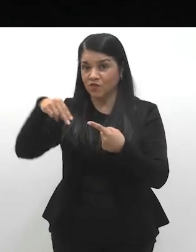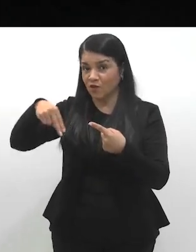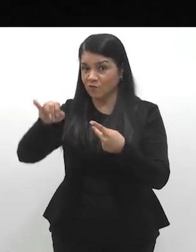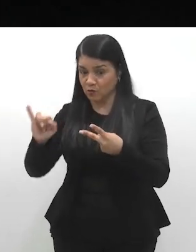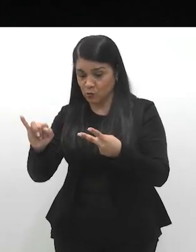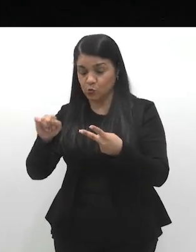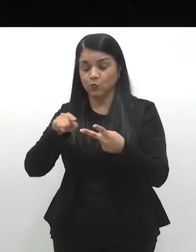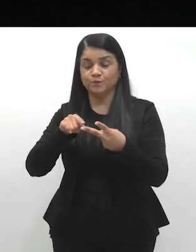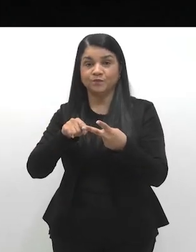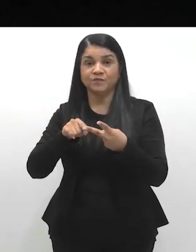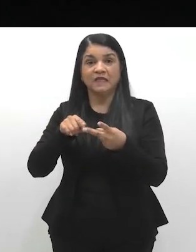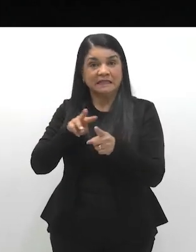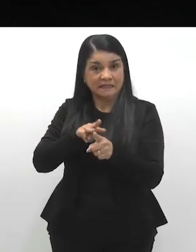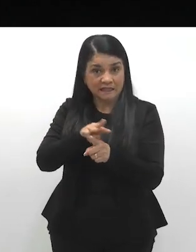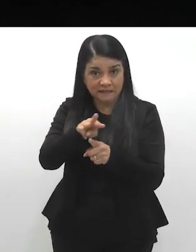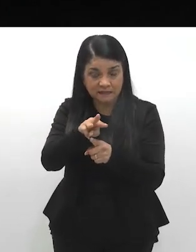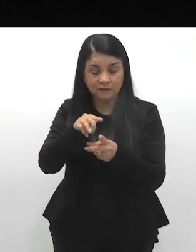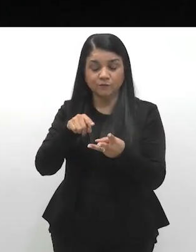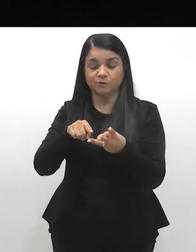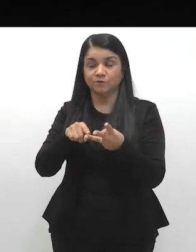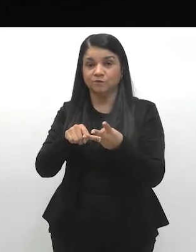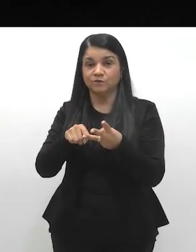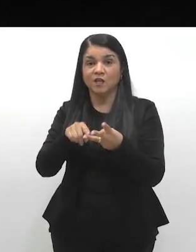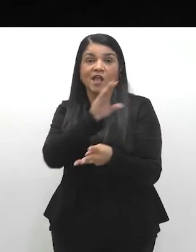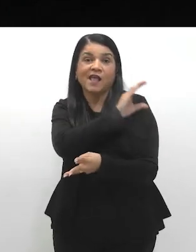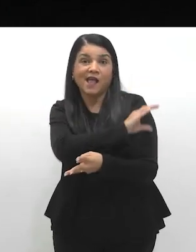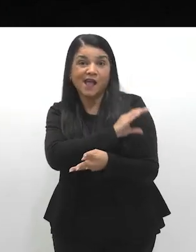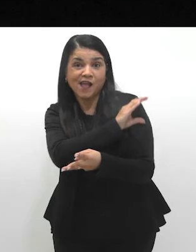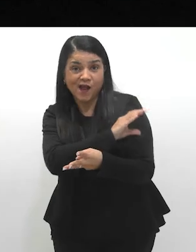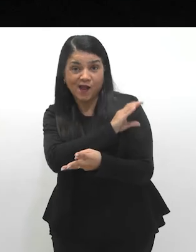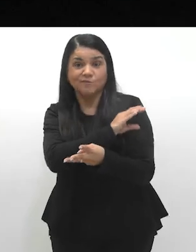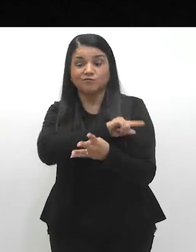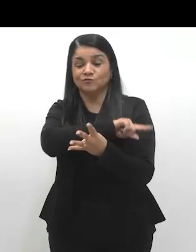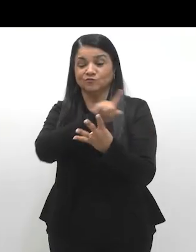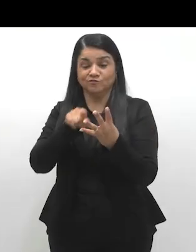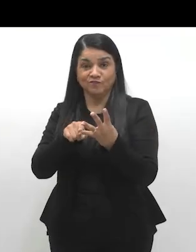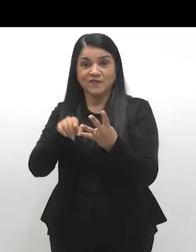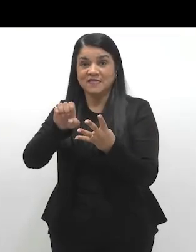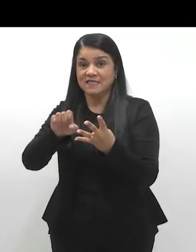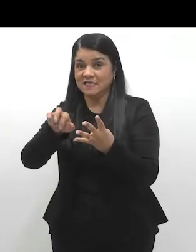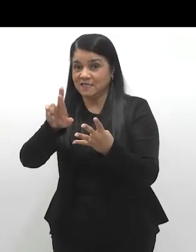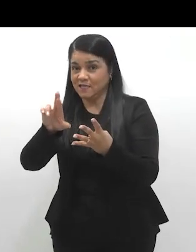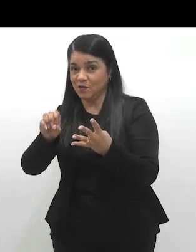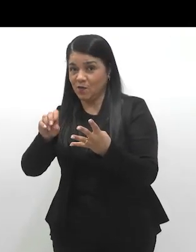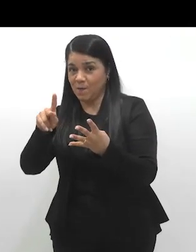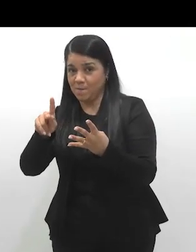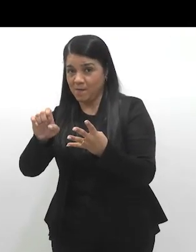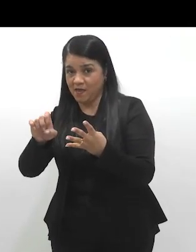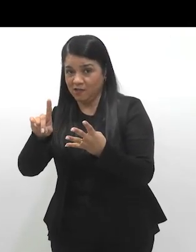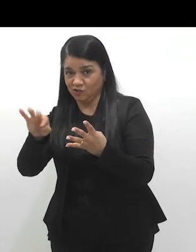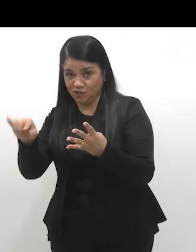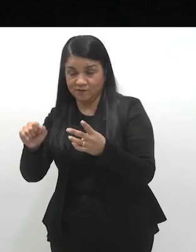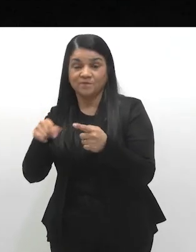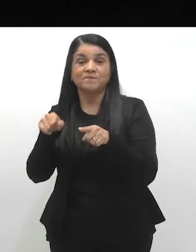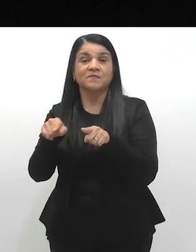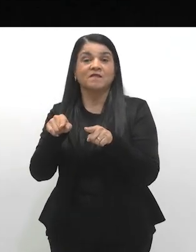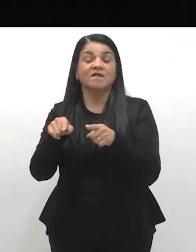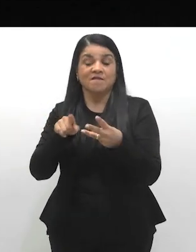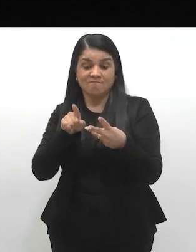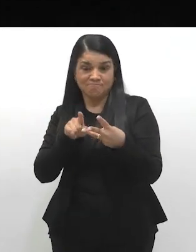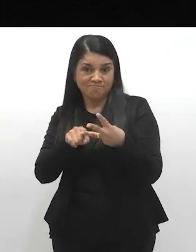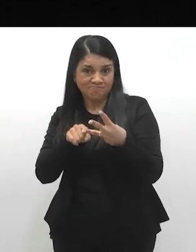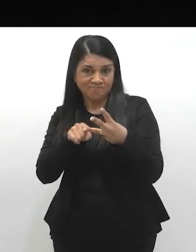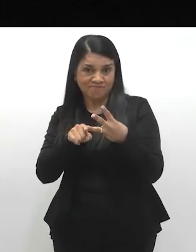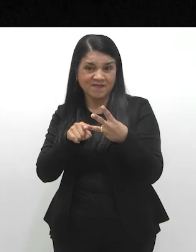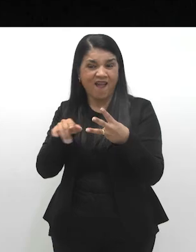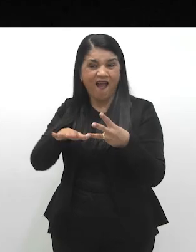Iguaçu, temos um campus em Três Rios e temos um campo em Campos de Goytacazes. Isso é experimental apenas na área da pesquisa.